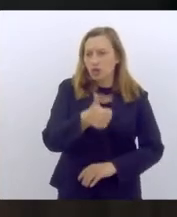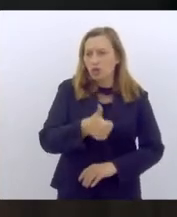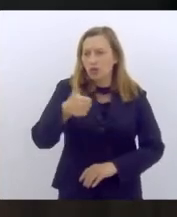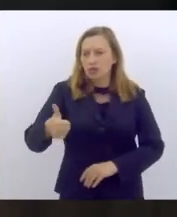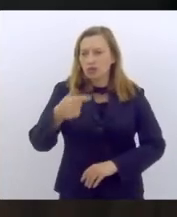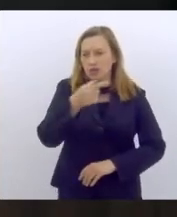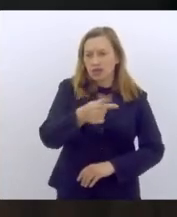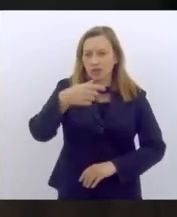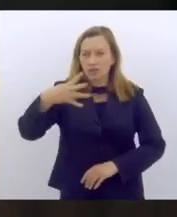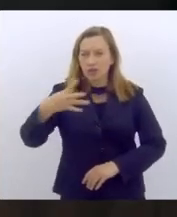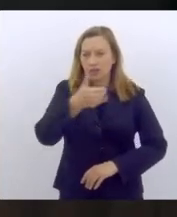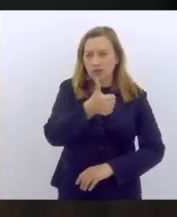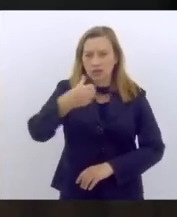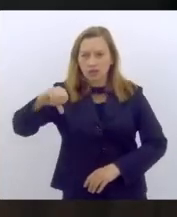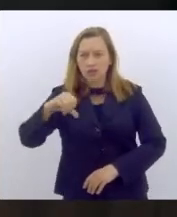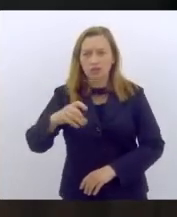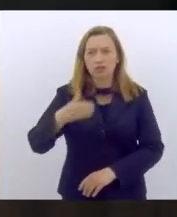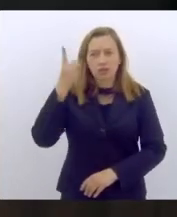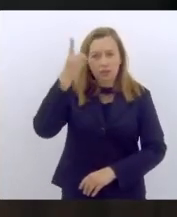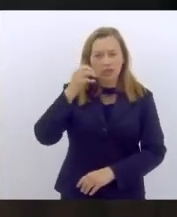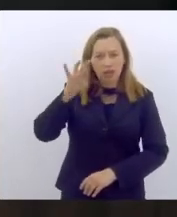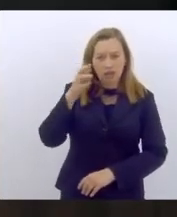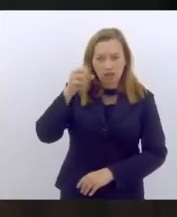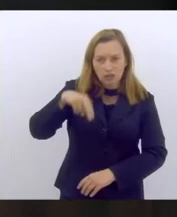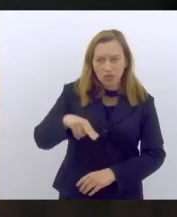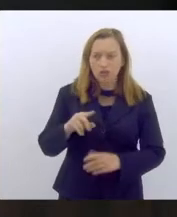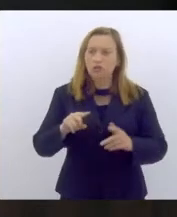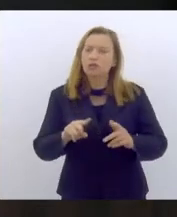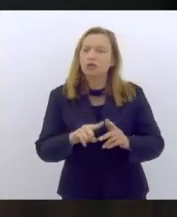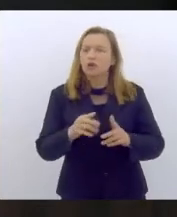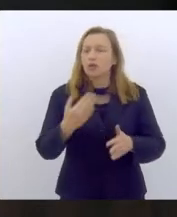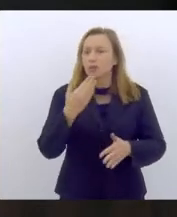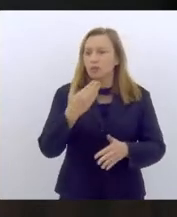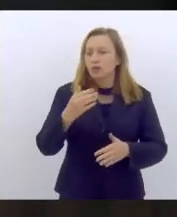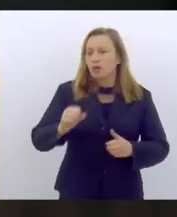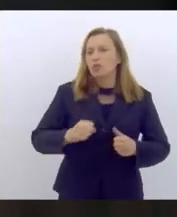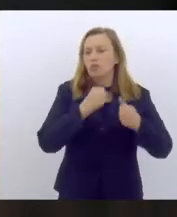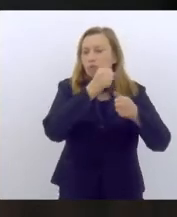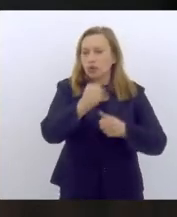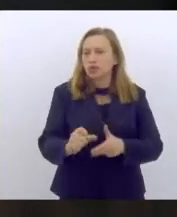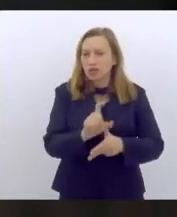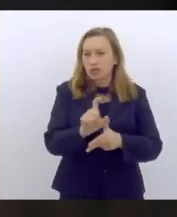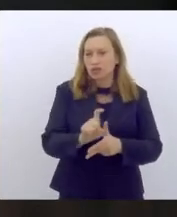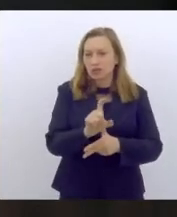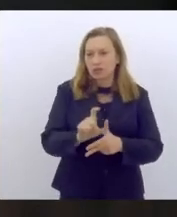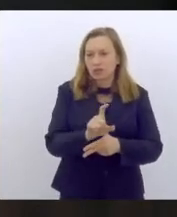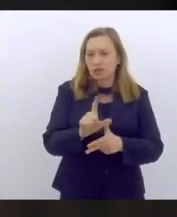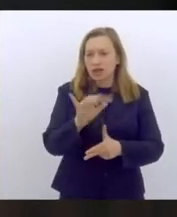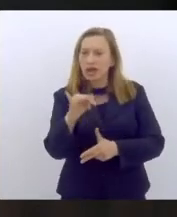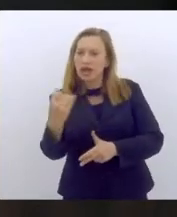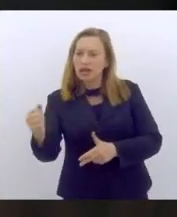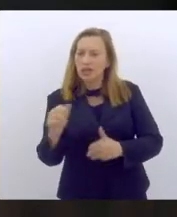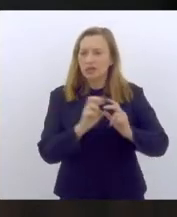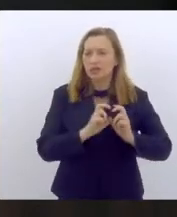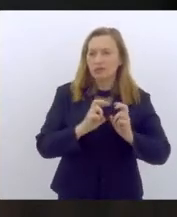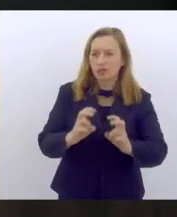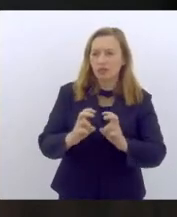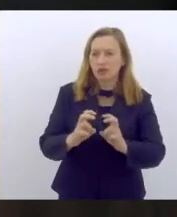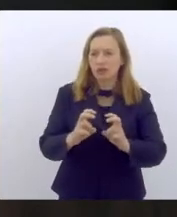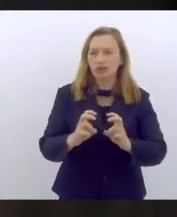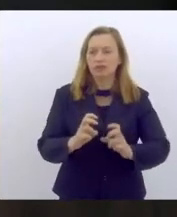de 19 de autoria Deputado Anderson Moraes que autoriza o poder executivo reativar a linha Ferroviária